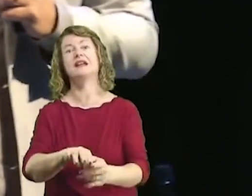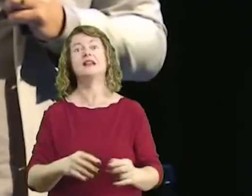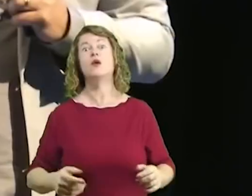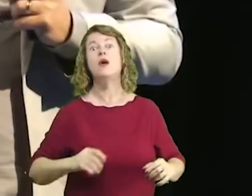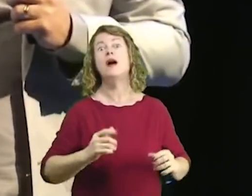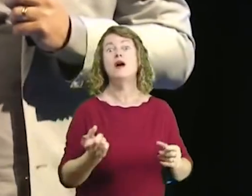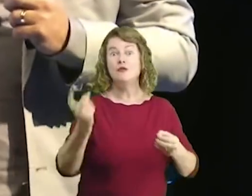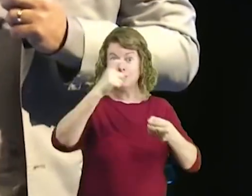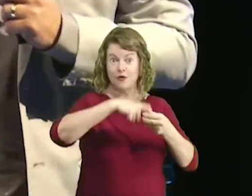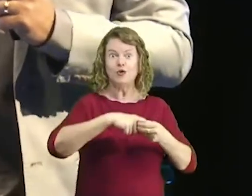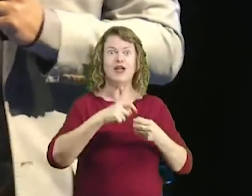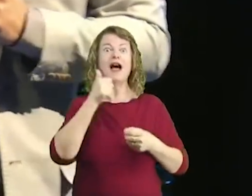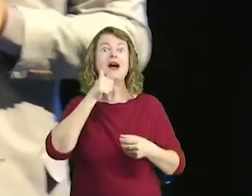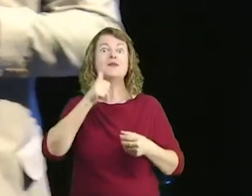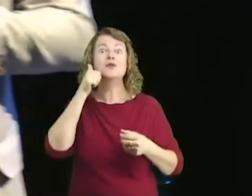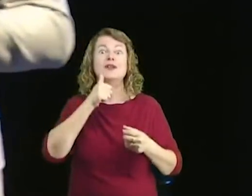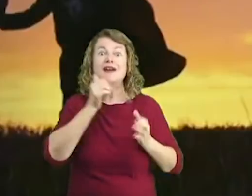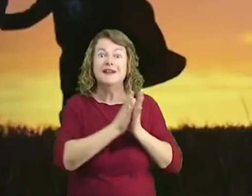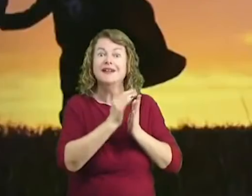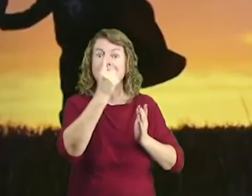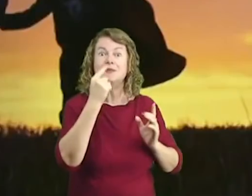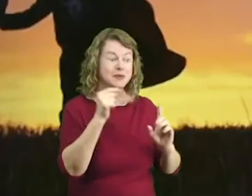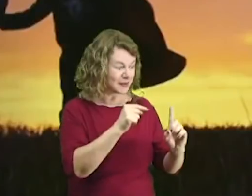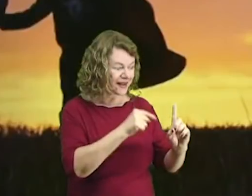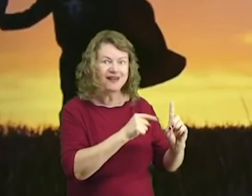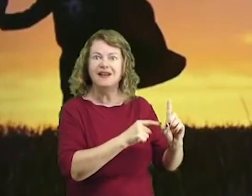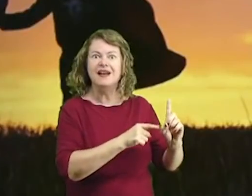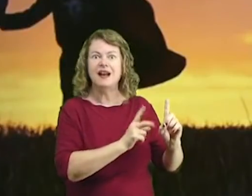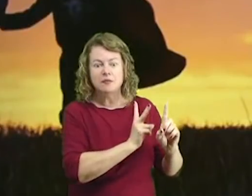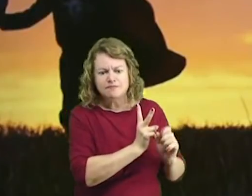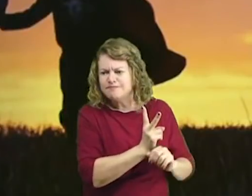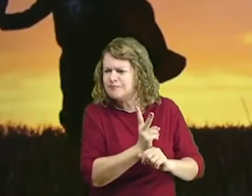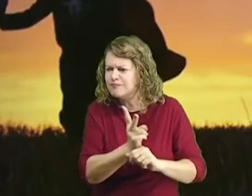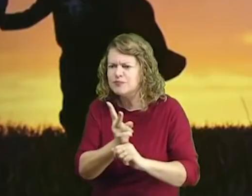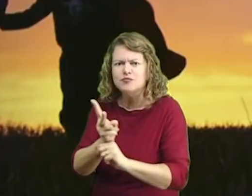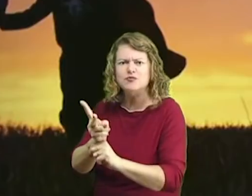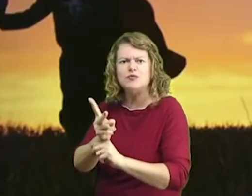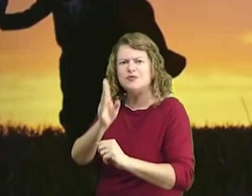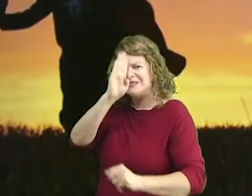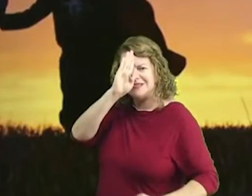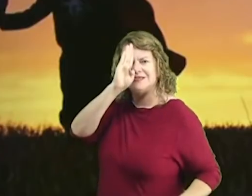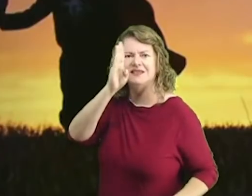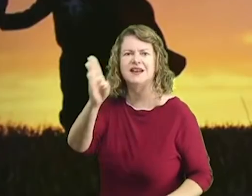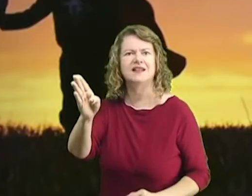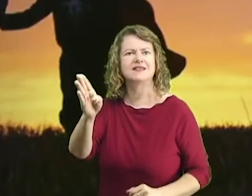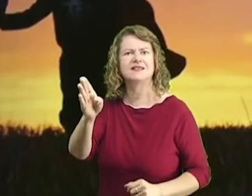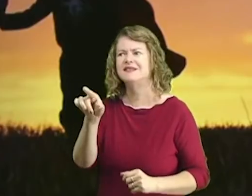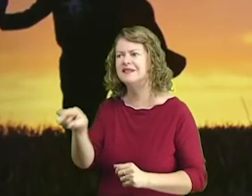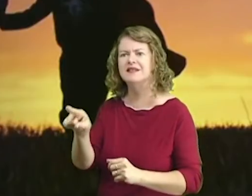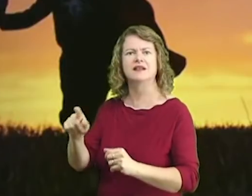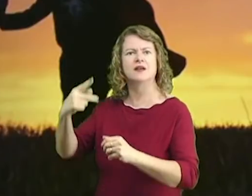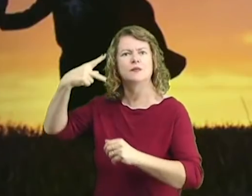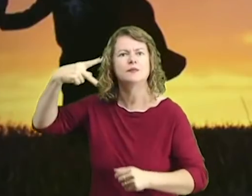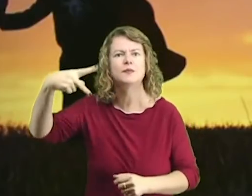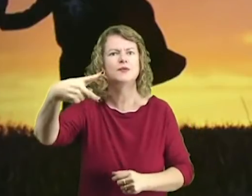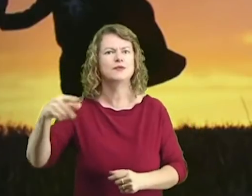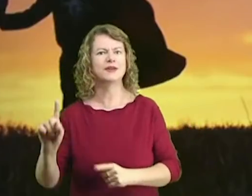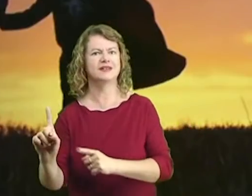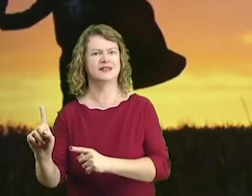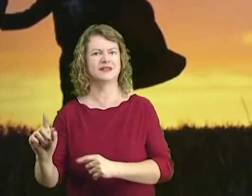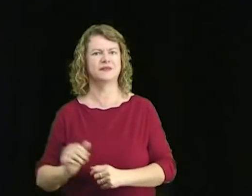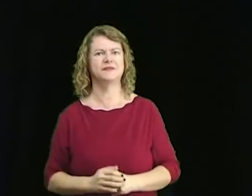milagres. E ela diz assim, meu marido, teu servo, teu discípulo,